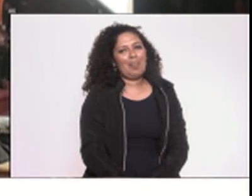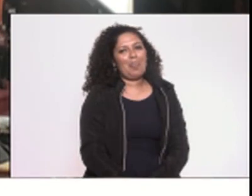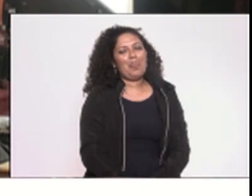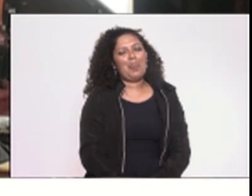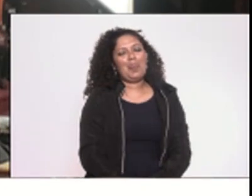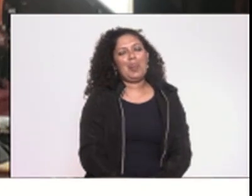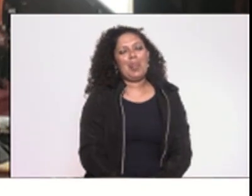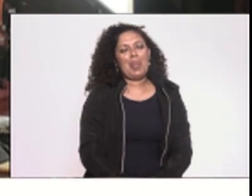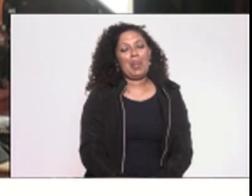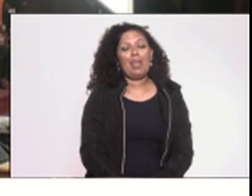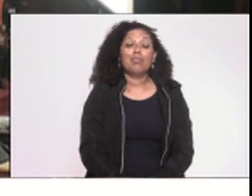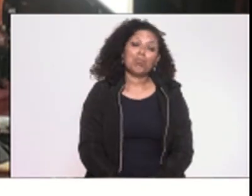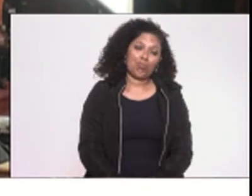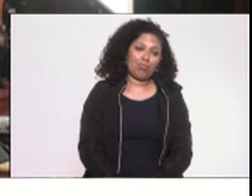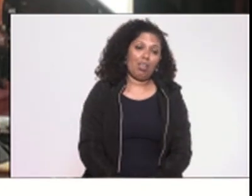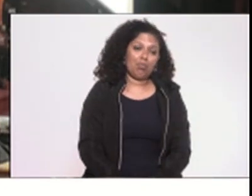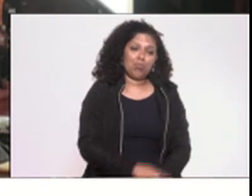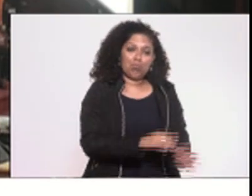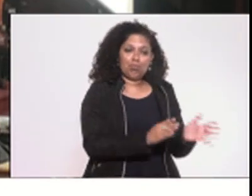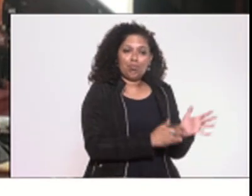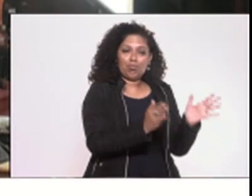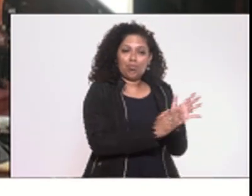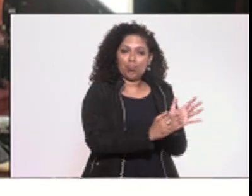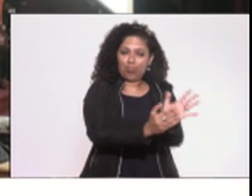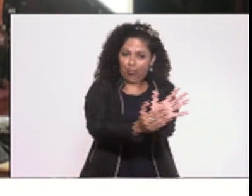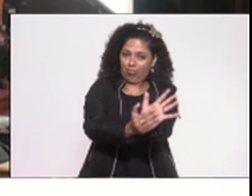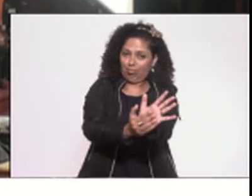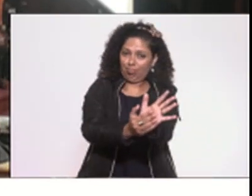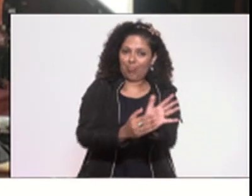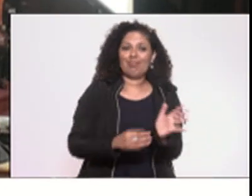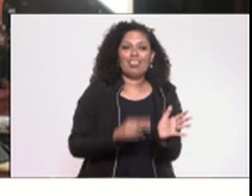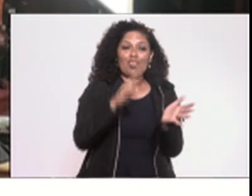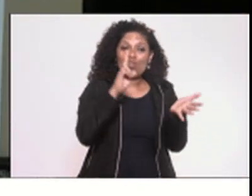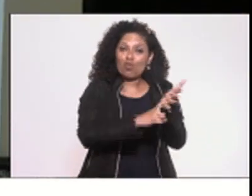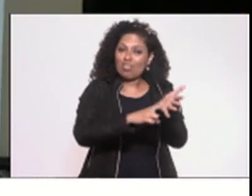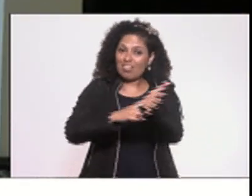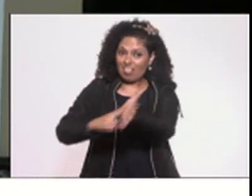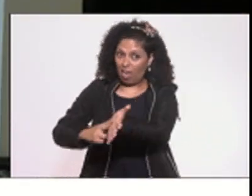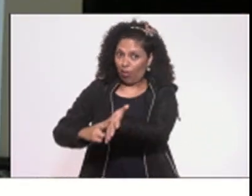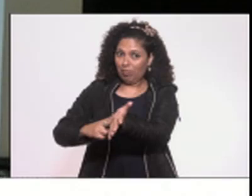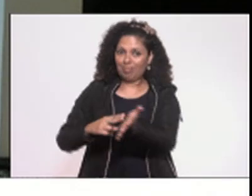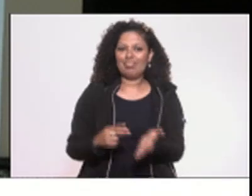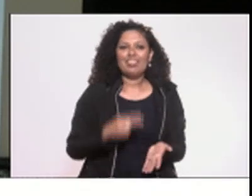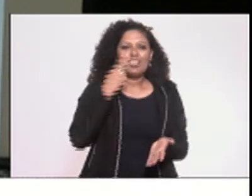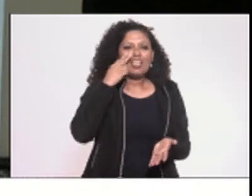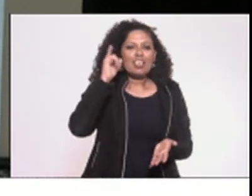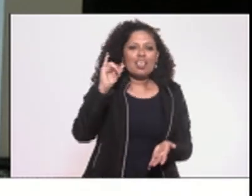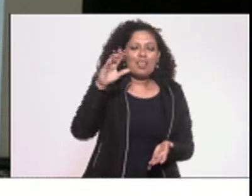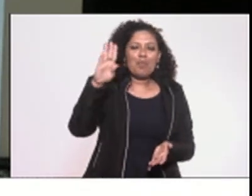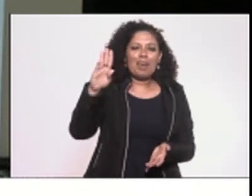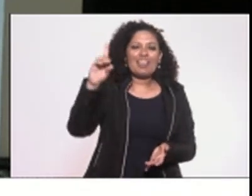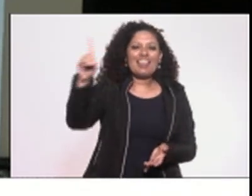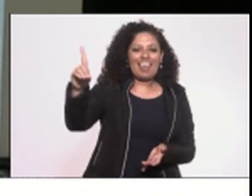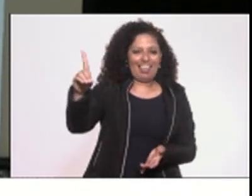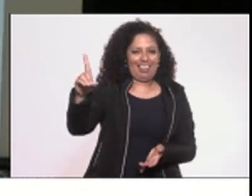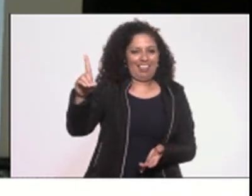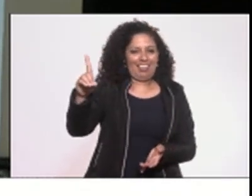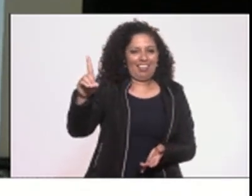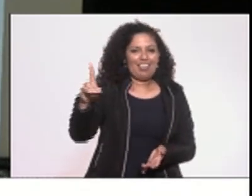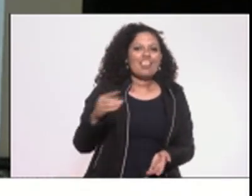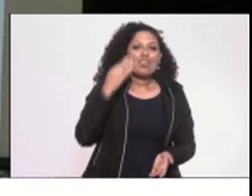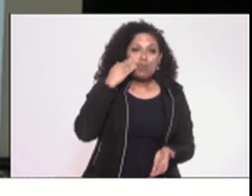E aí, a certificação do IBD é um dos nossos diferenciais também, né? Um produto certificado. Para que tenhamos